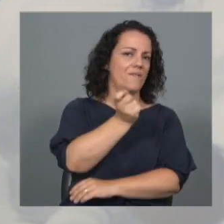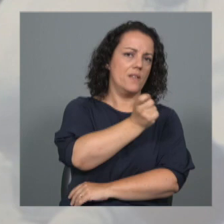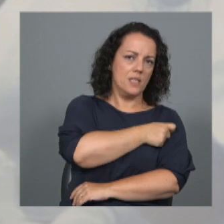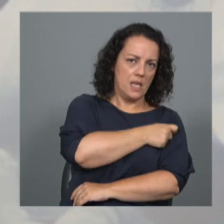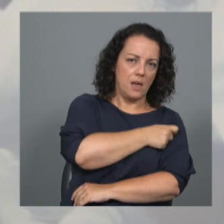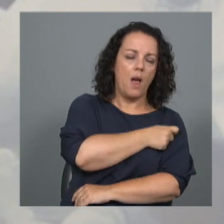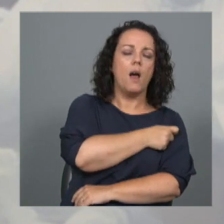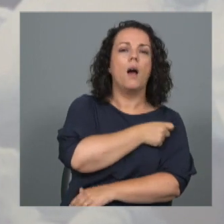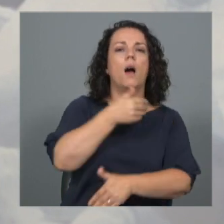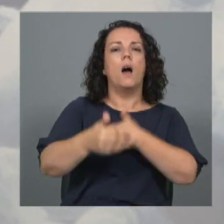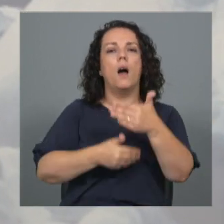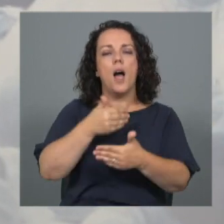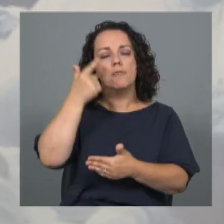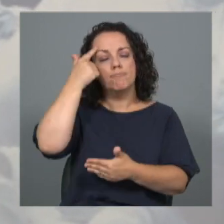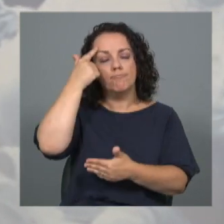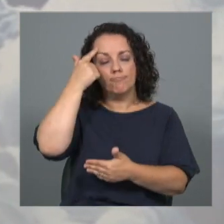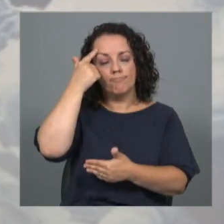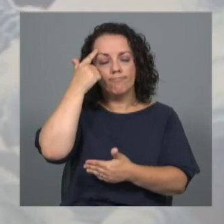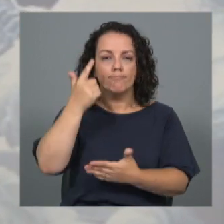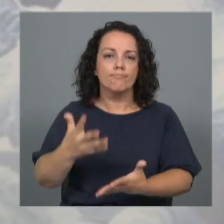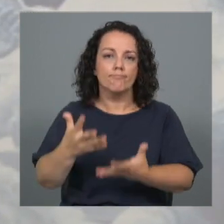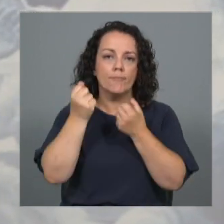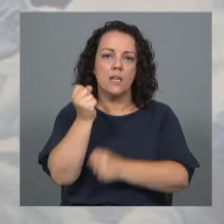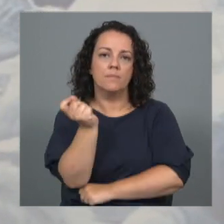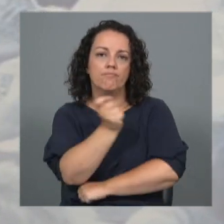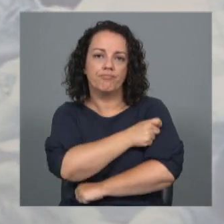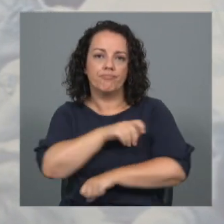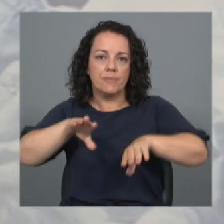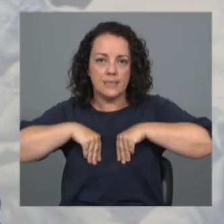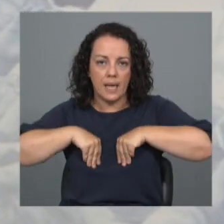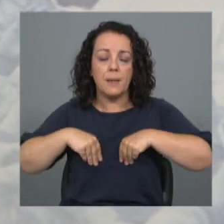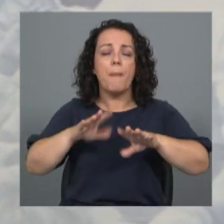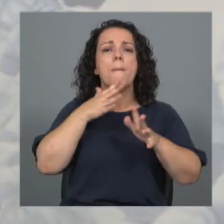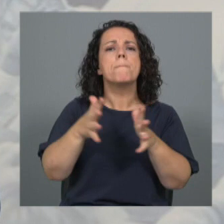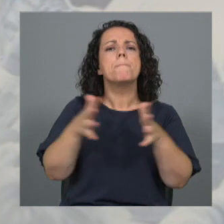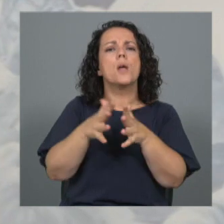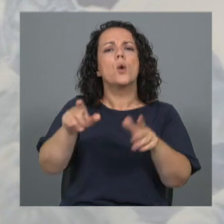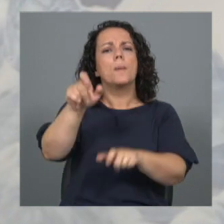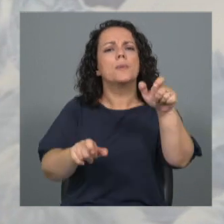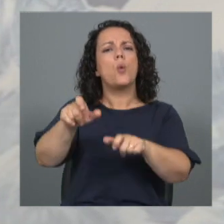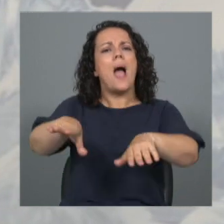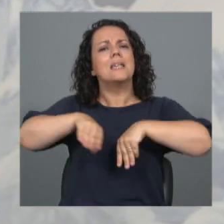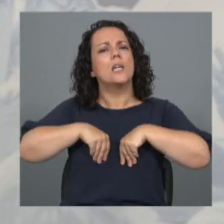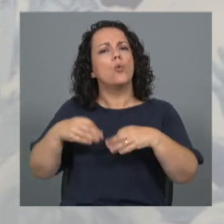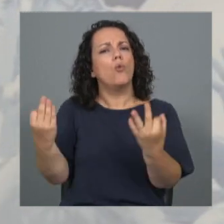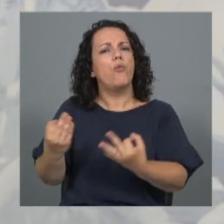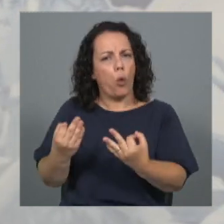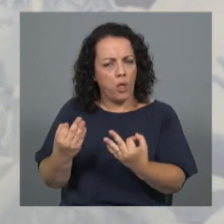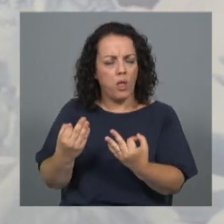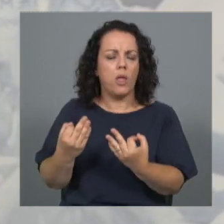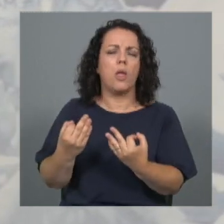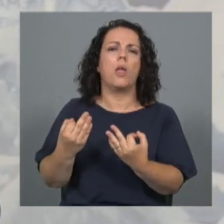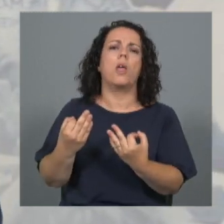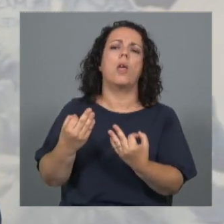depois convenceram-se e a aceitaram. Mas a grande maioria das pessoas que aceitaram está, se não com a